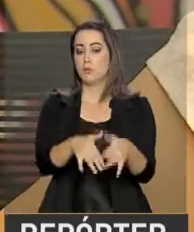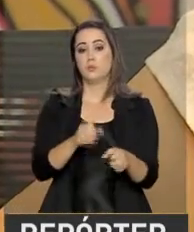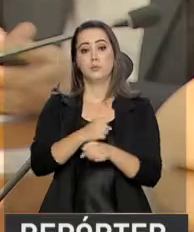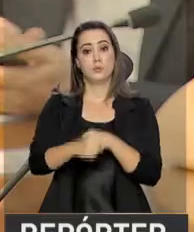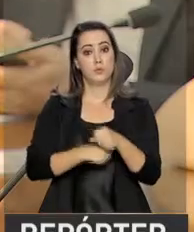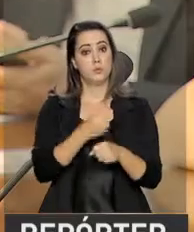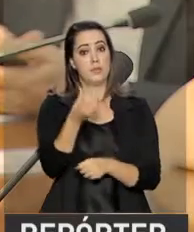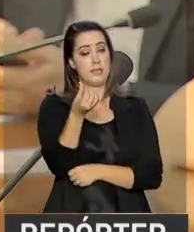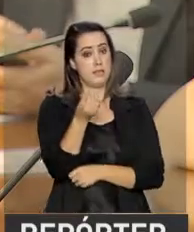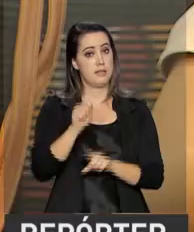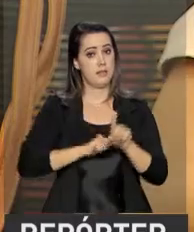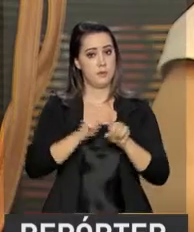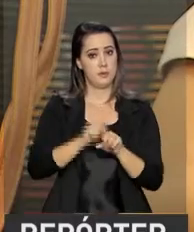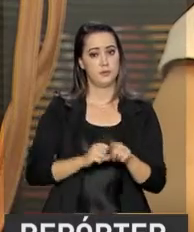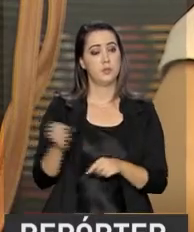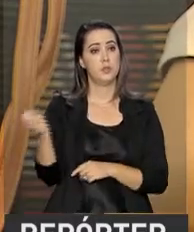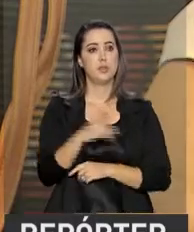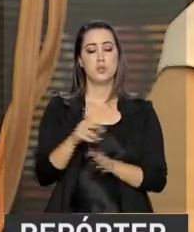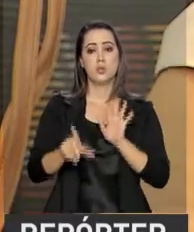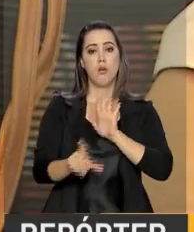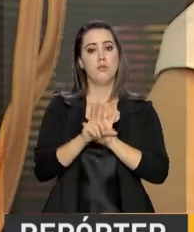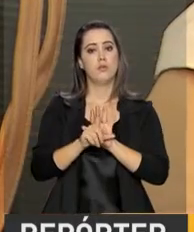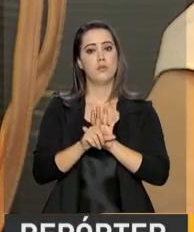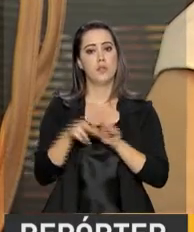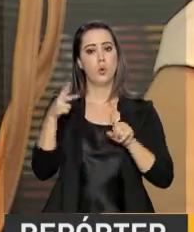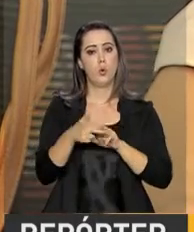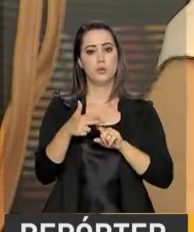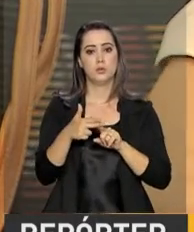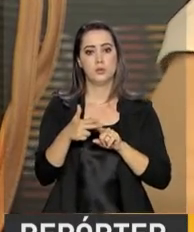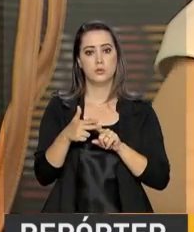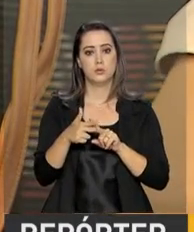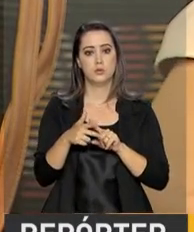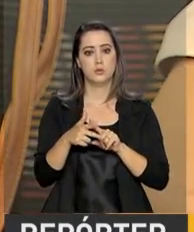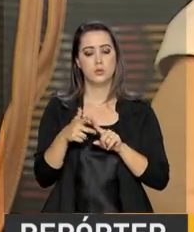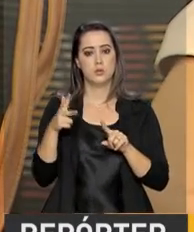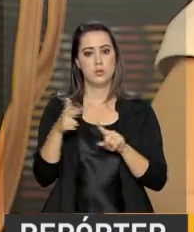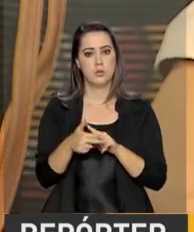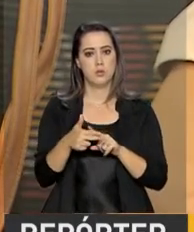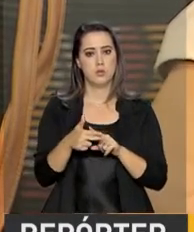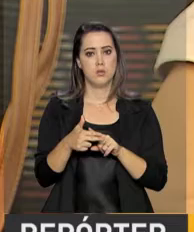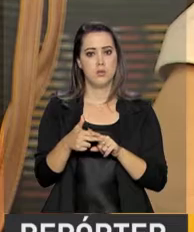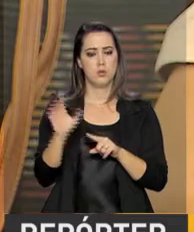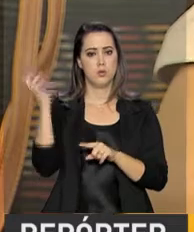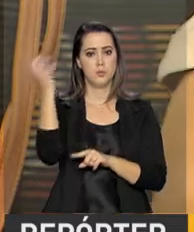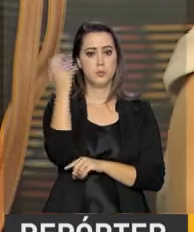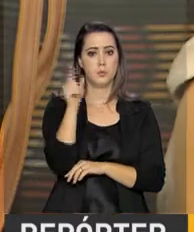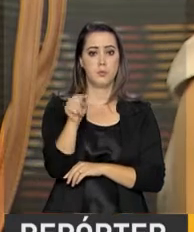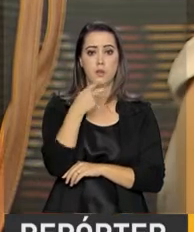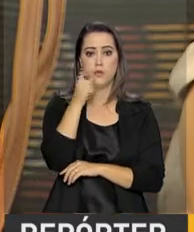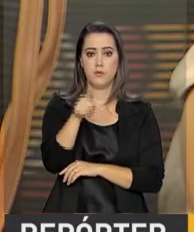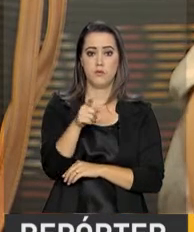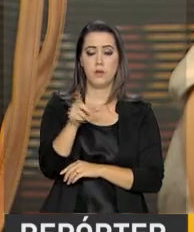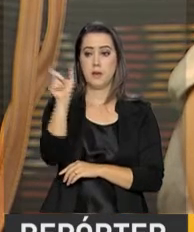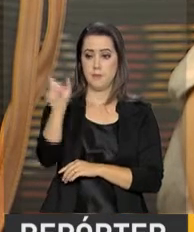próximos seis meses esse novo decreto ele veda isso ele é muito mais rigoroso e ambientalmente falando porque ele fala